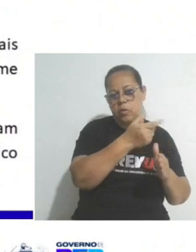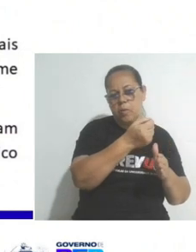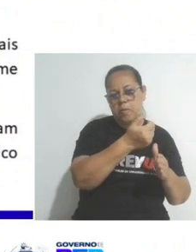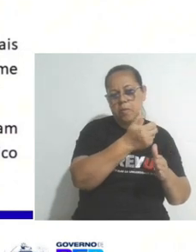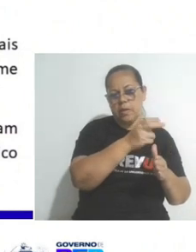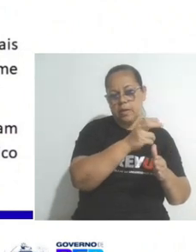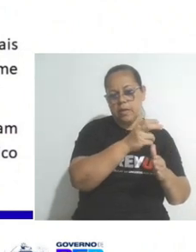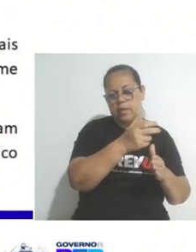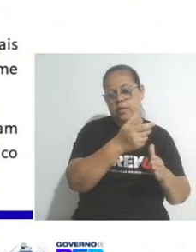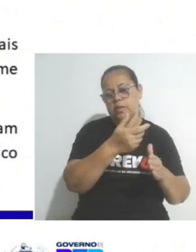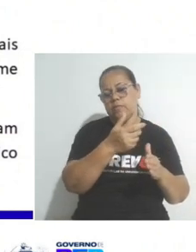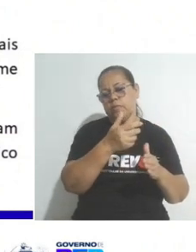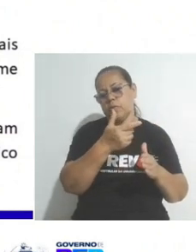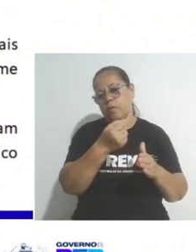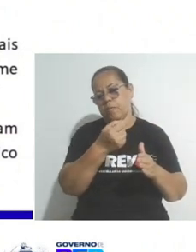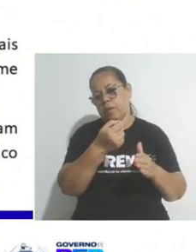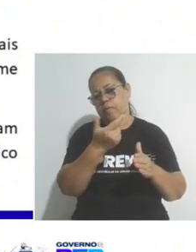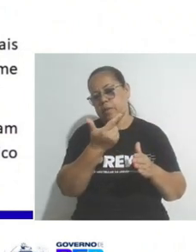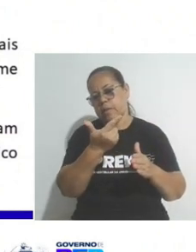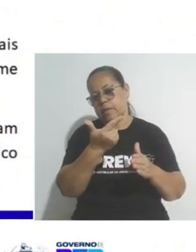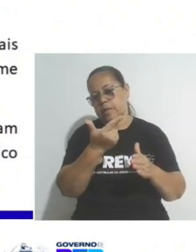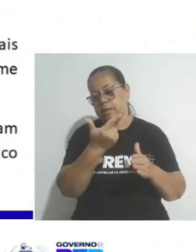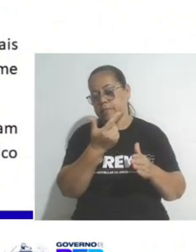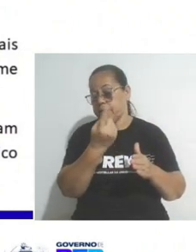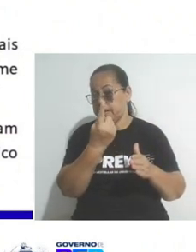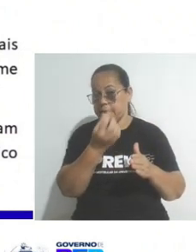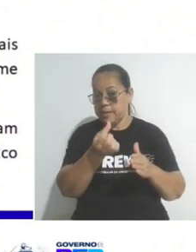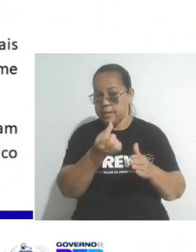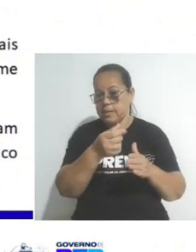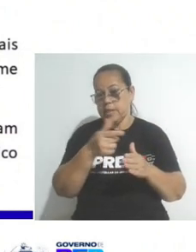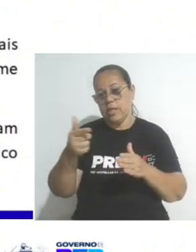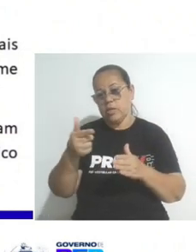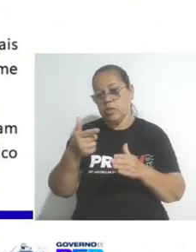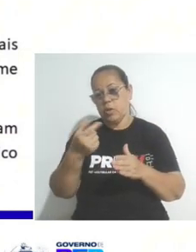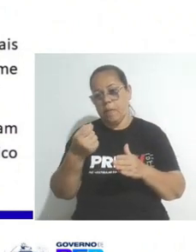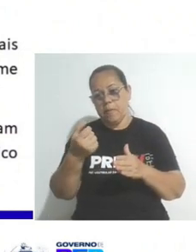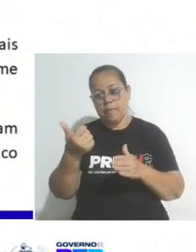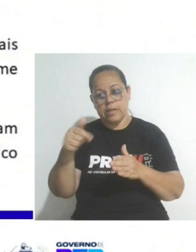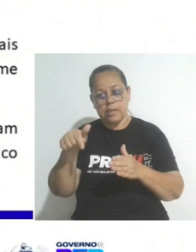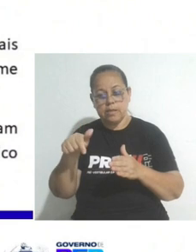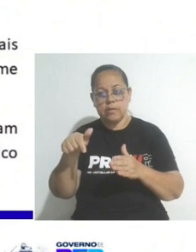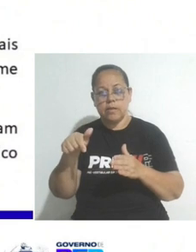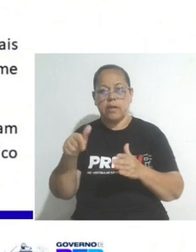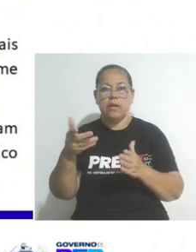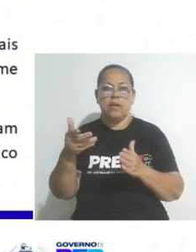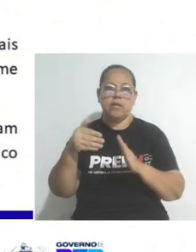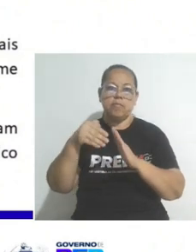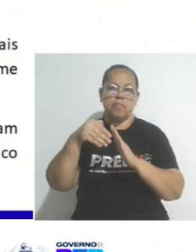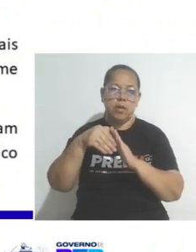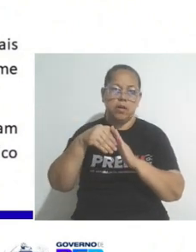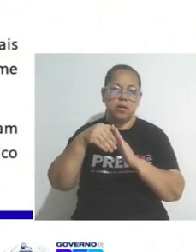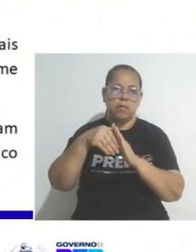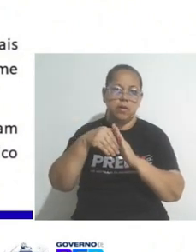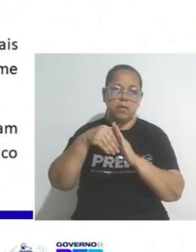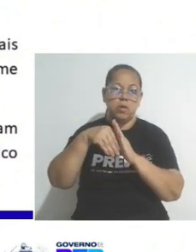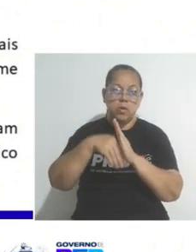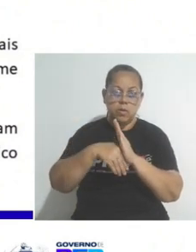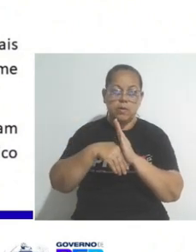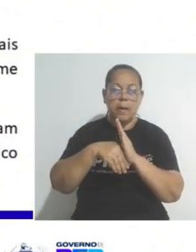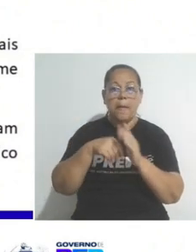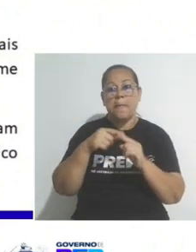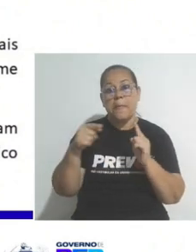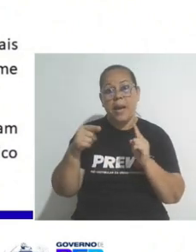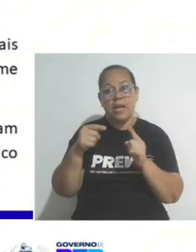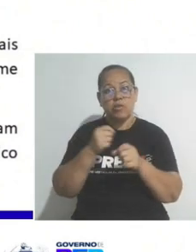rápida depois entre 2016 e 2017 também cortando ali abaixo da metade e depois um pouco mais acelerada mas a